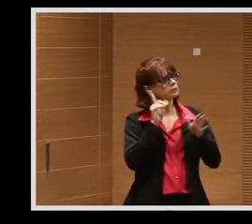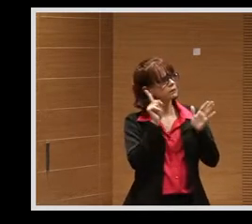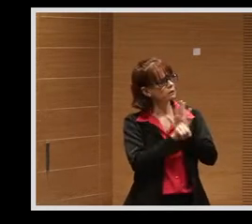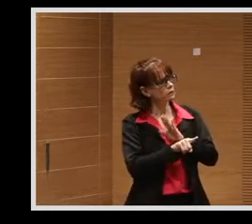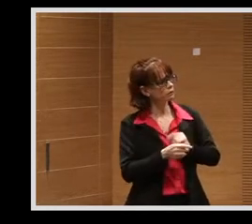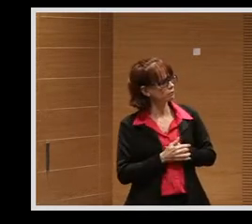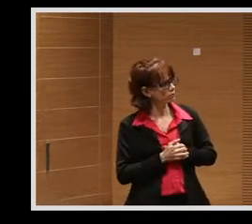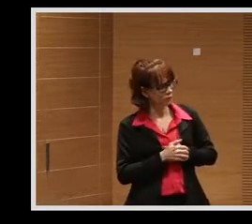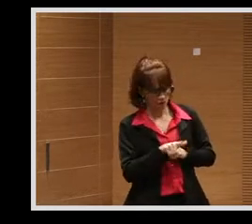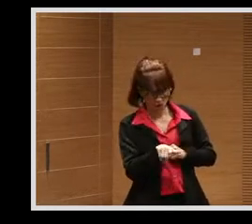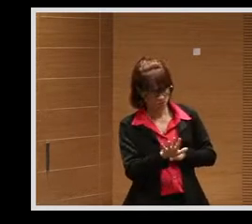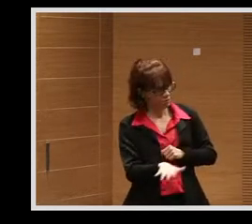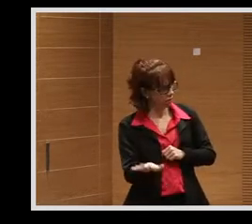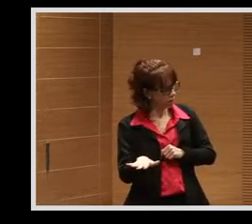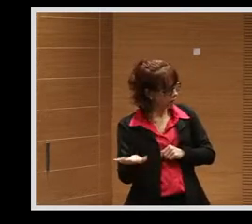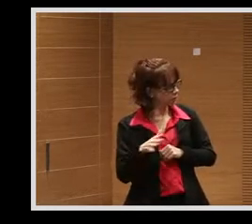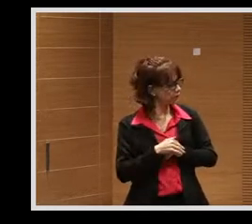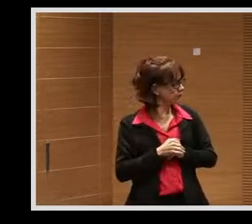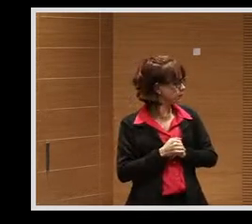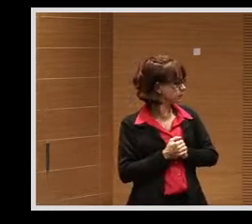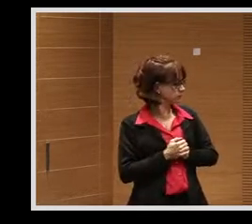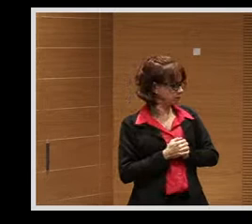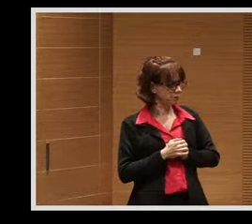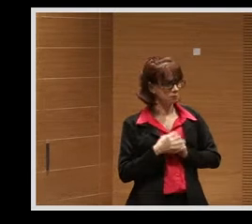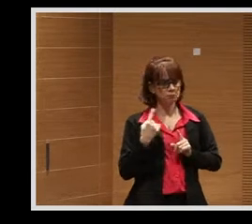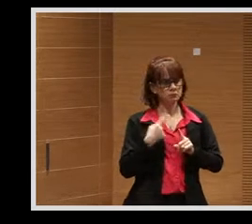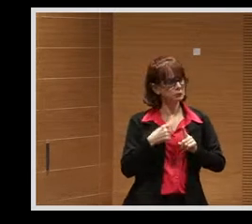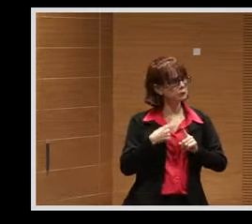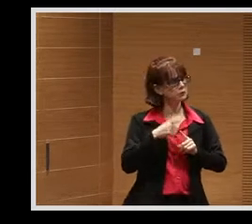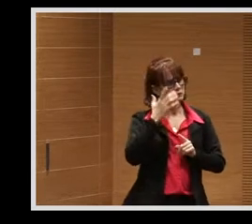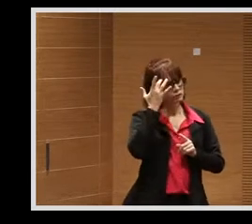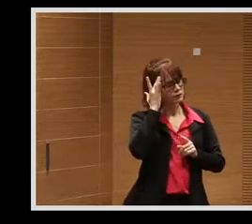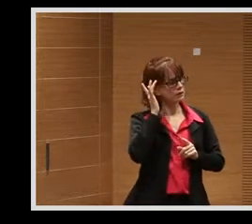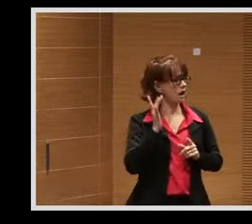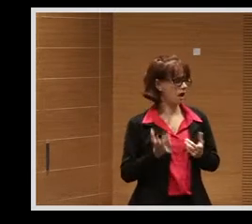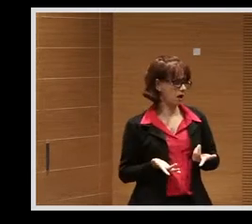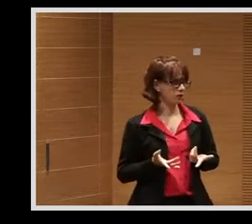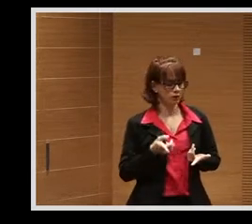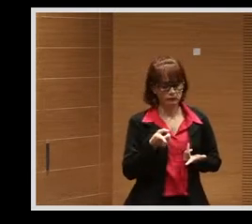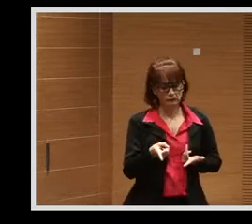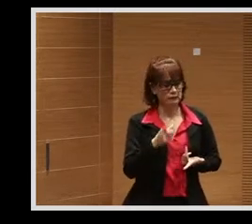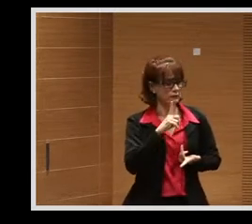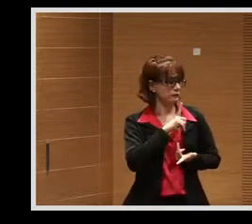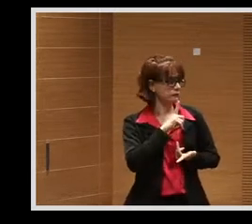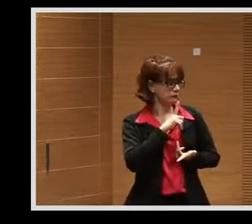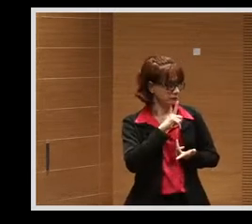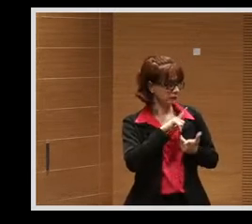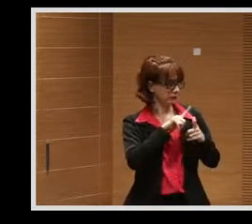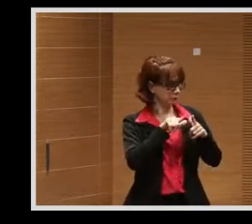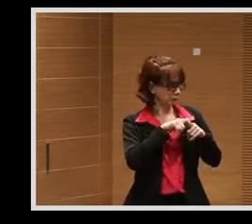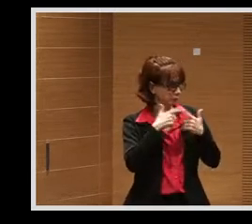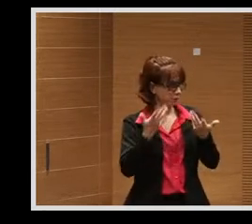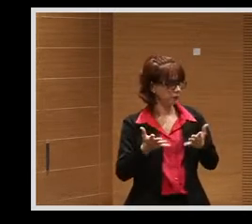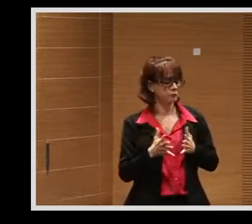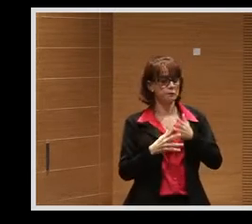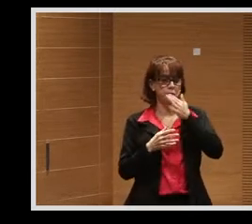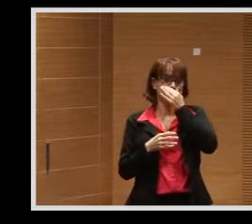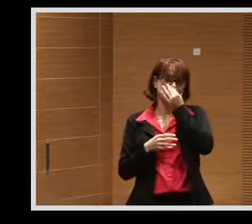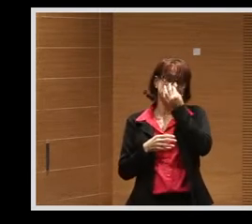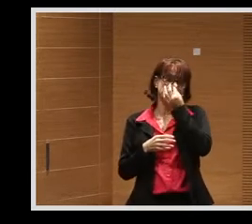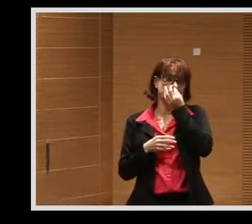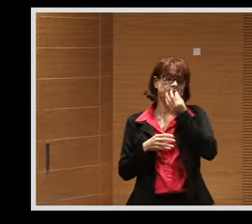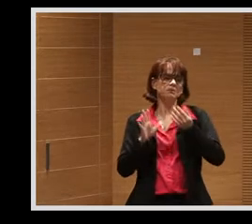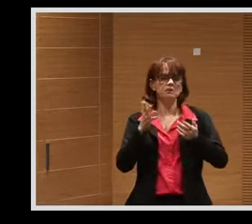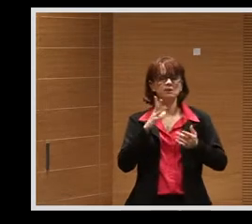essa criança aí, o que você acha que está acontecendo com eles? Que hipóteses você levanta? E eu dividi mais ou menos essas falas